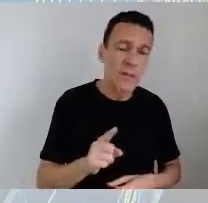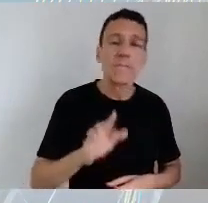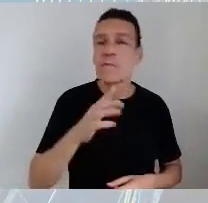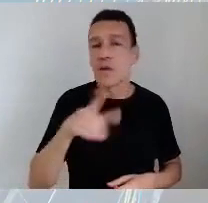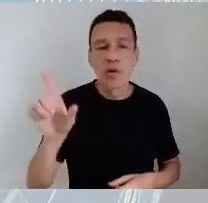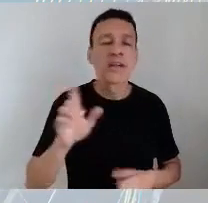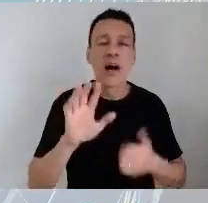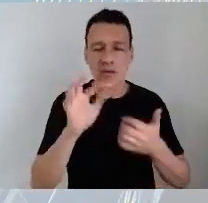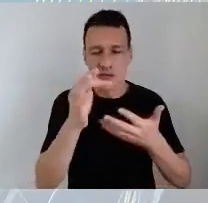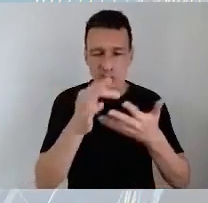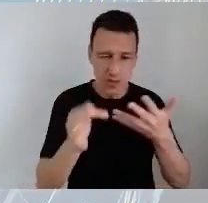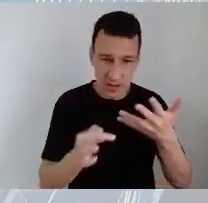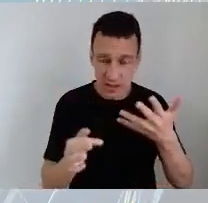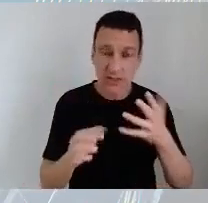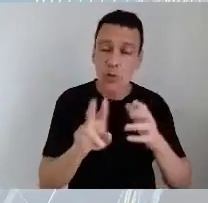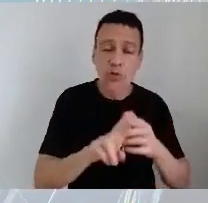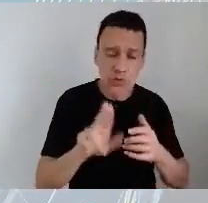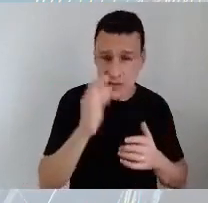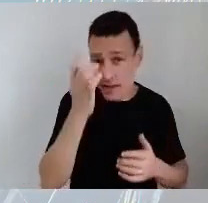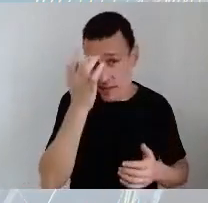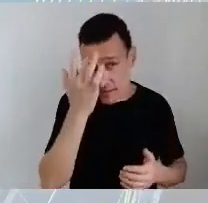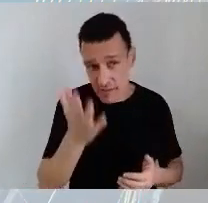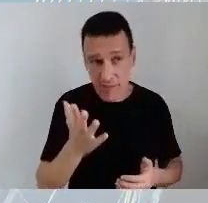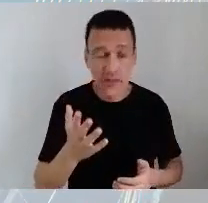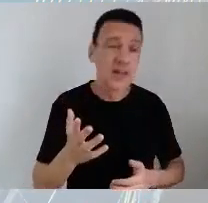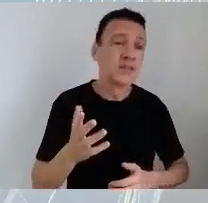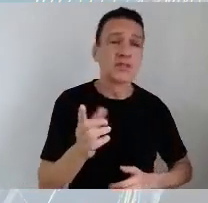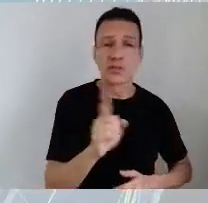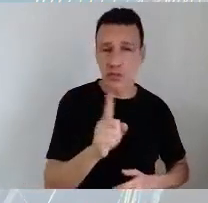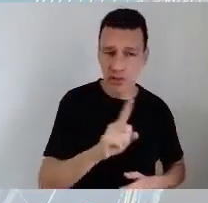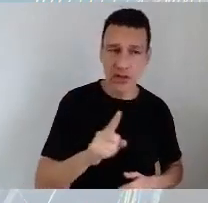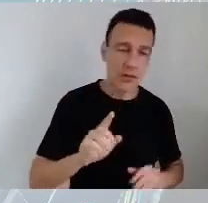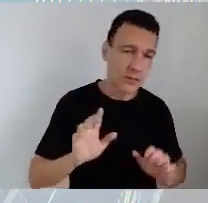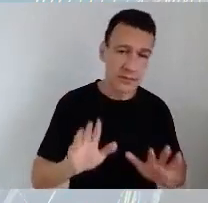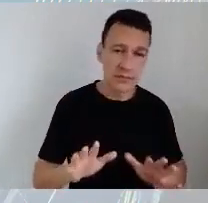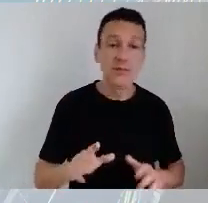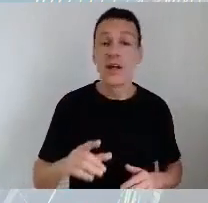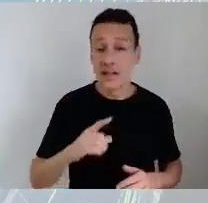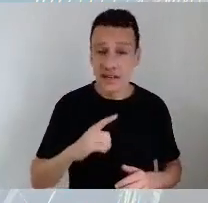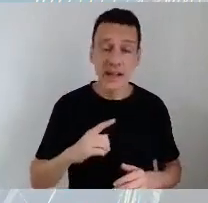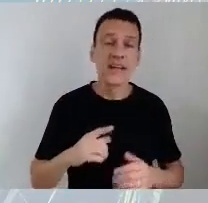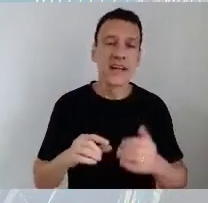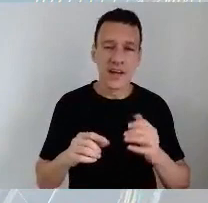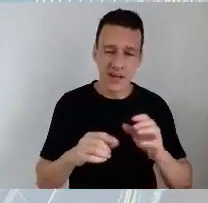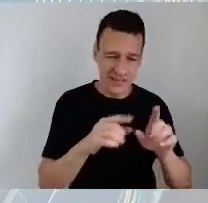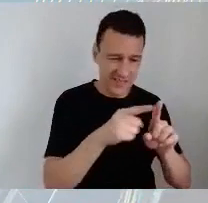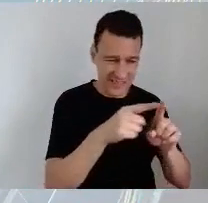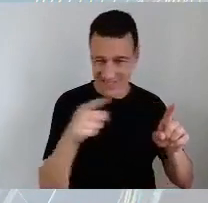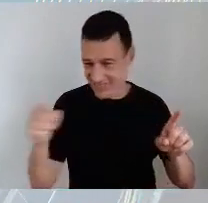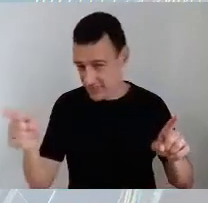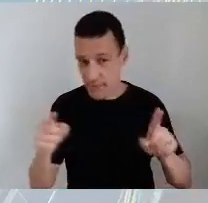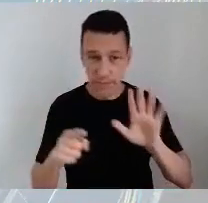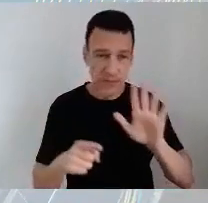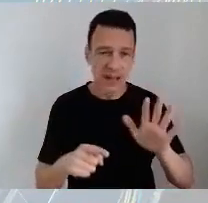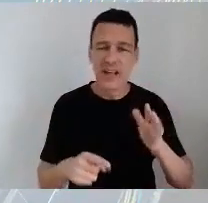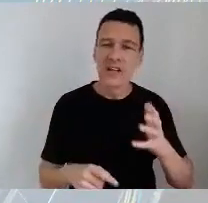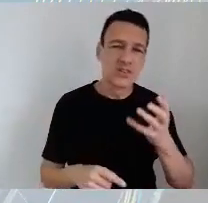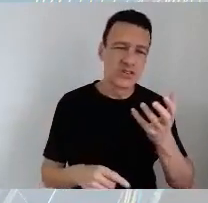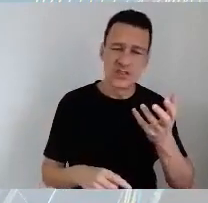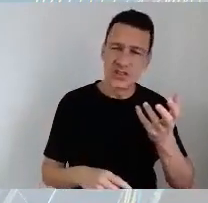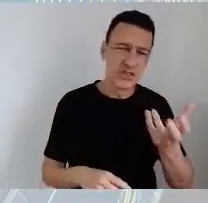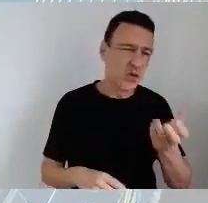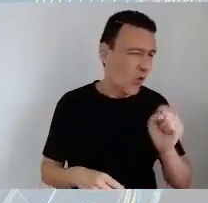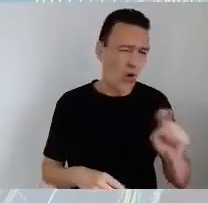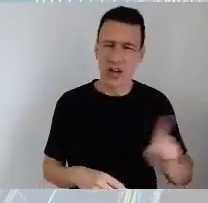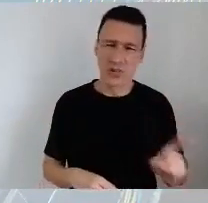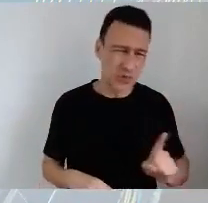essa escala ela é composta de 2 extremos, né, do discordo fortemente até o concordo fortemente. E cada ponto dessa